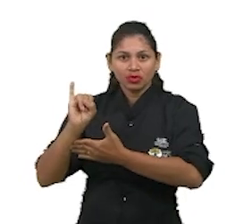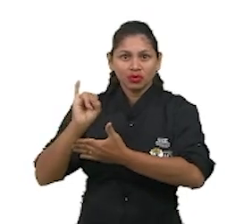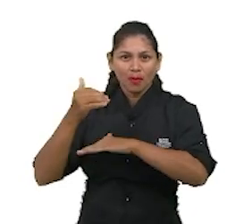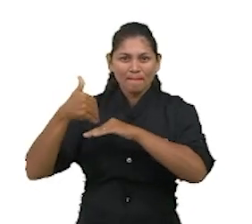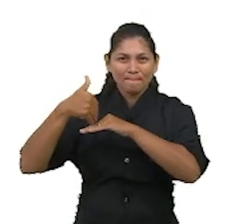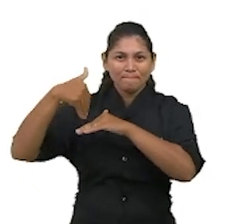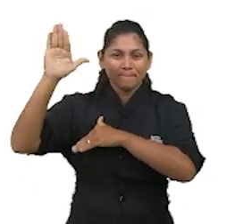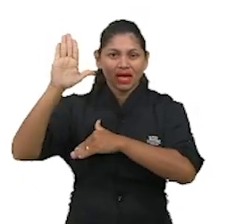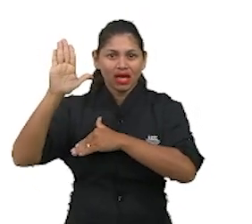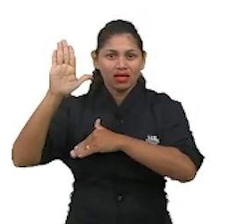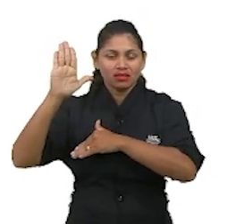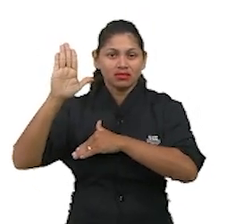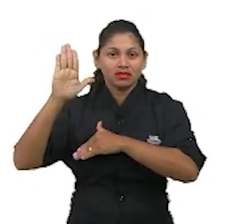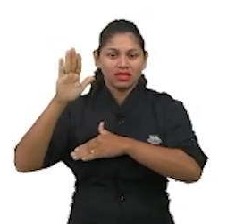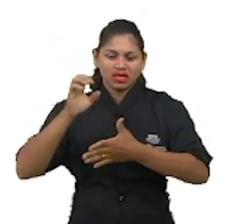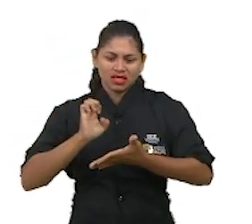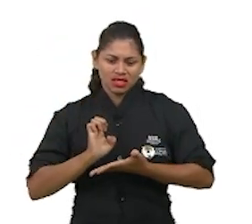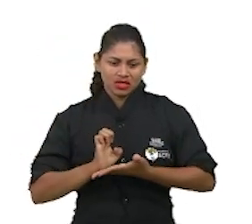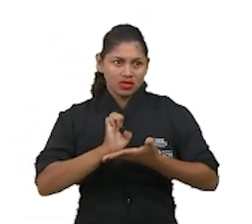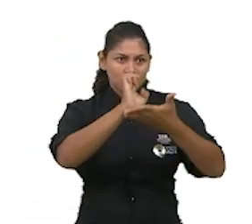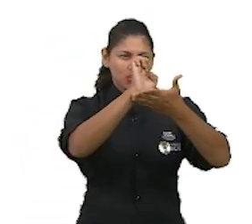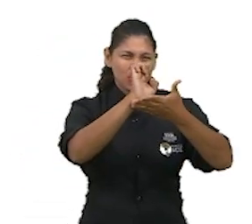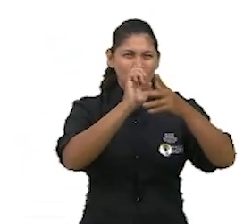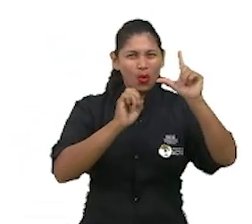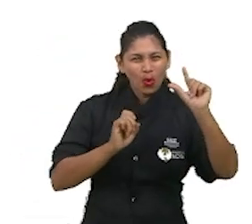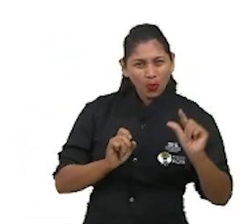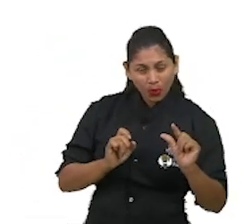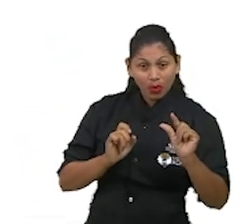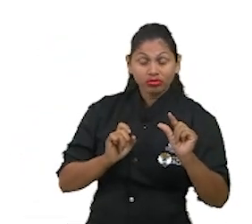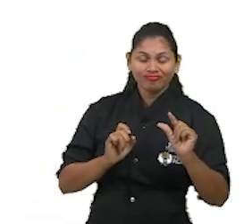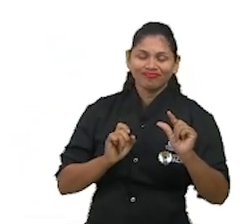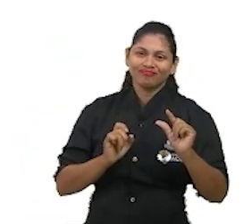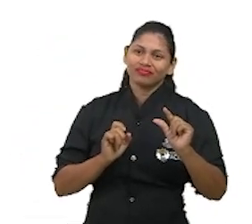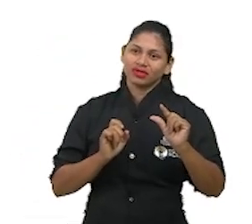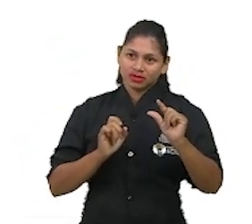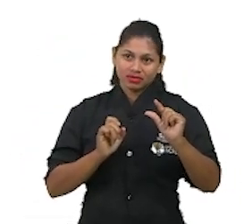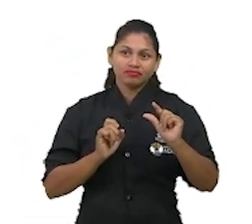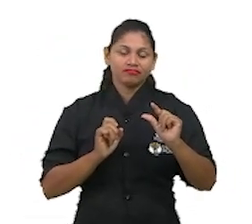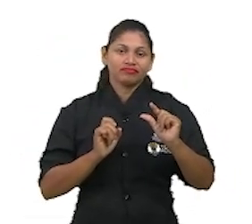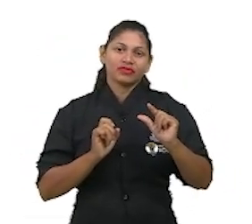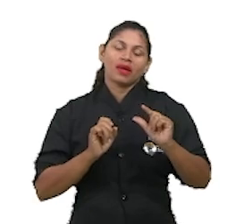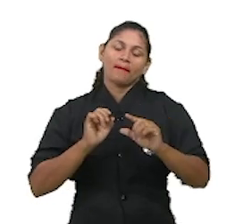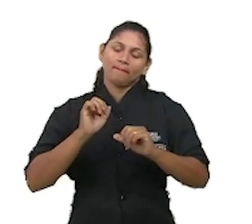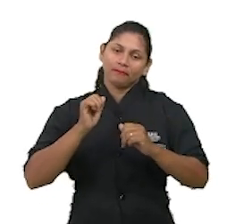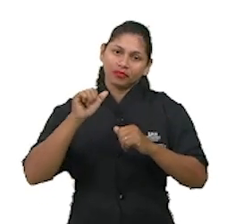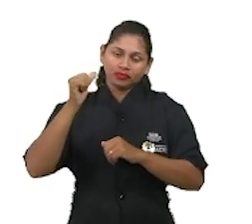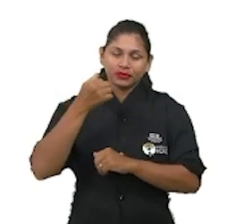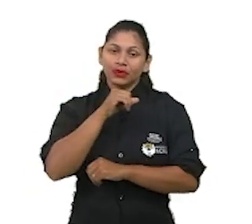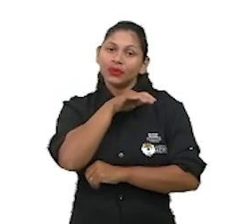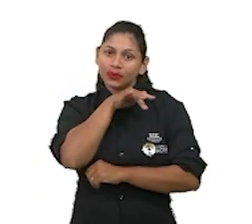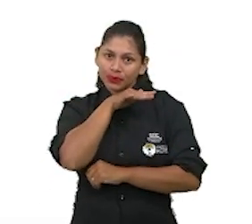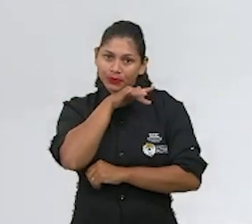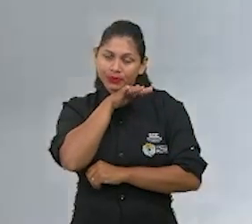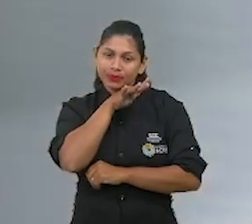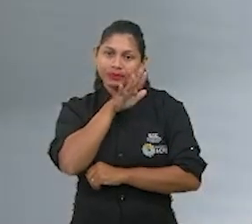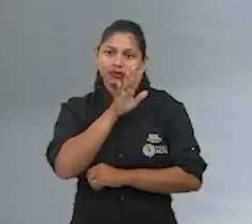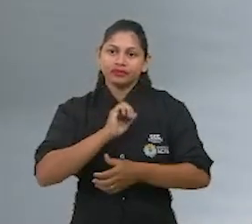serve justamente para a gente observar o equilíbrio entre importações e